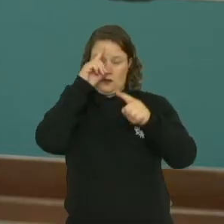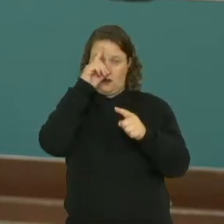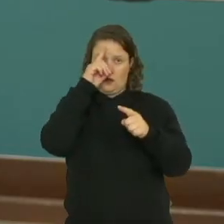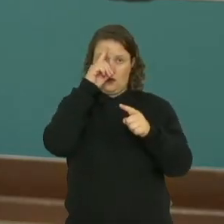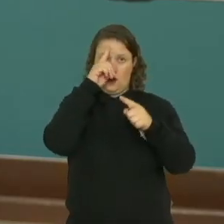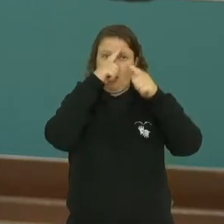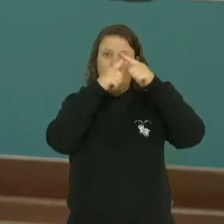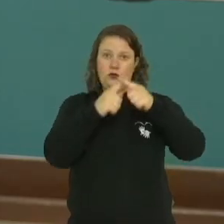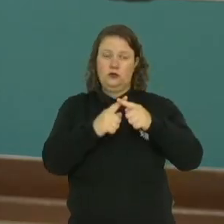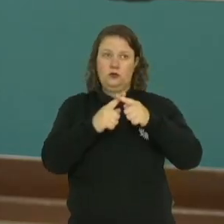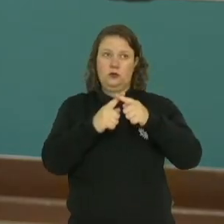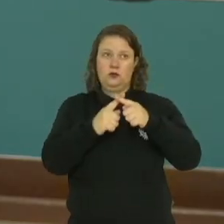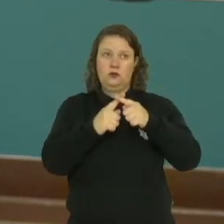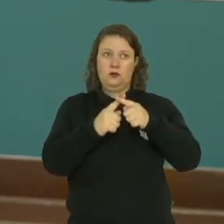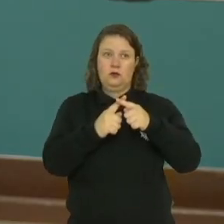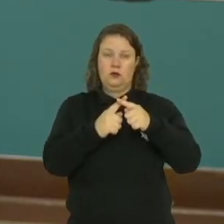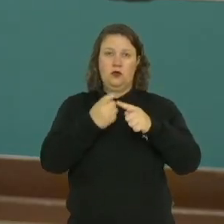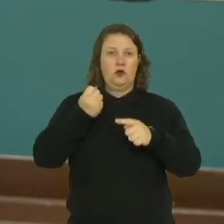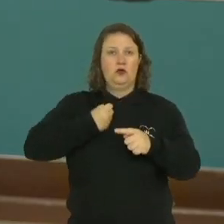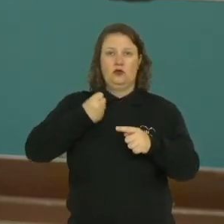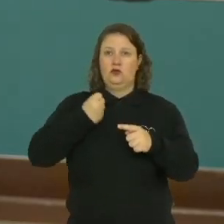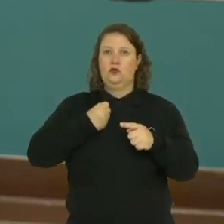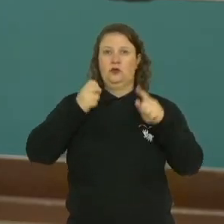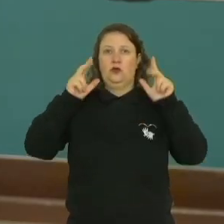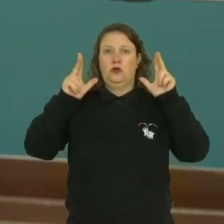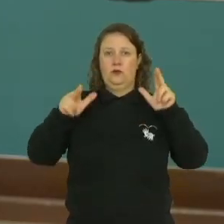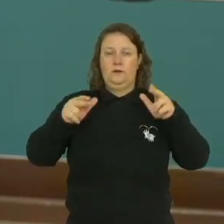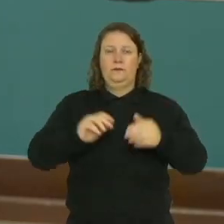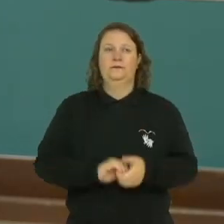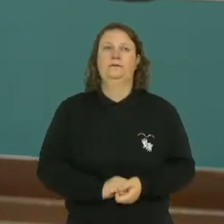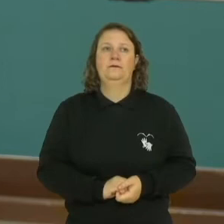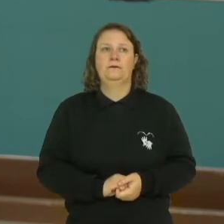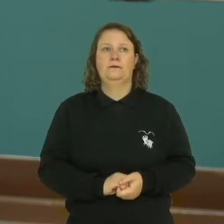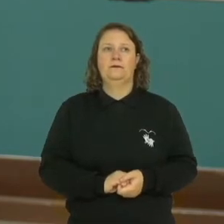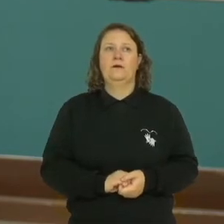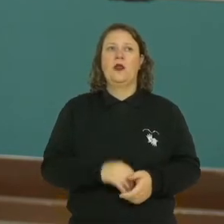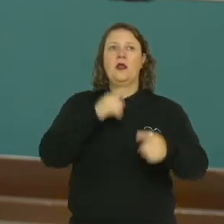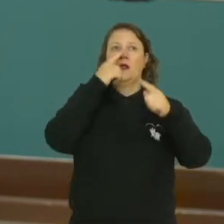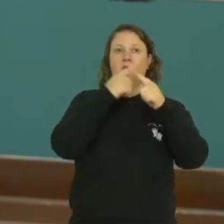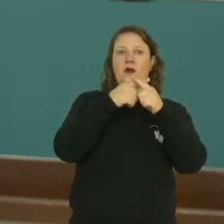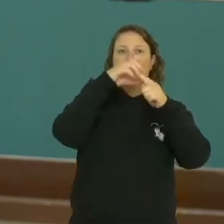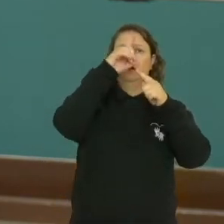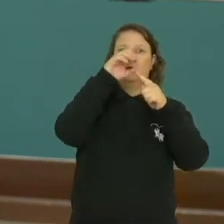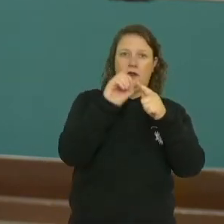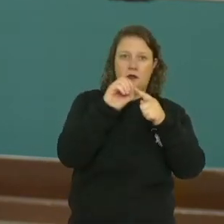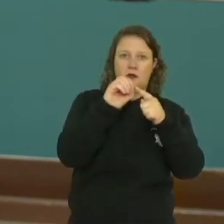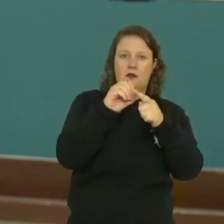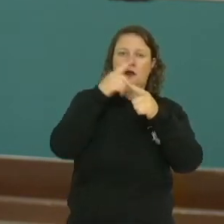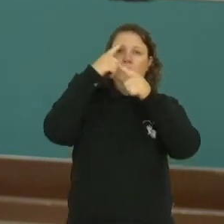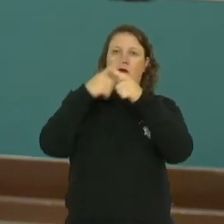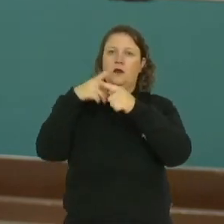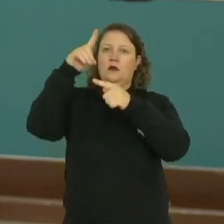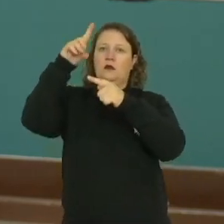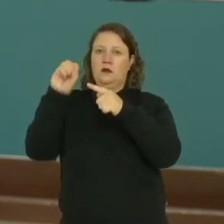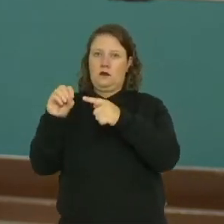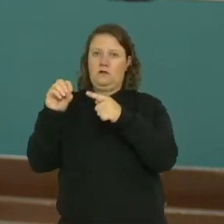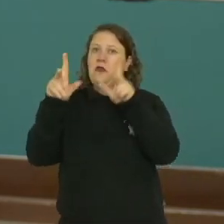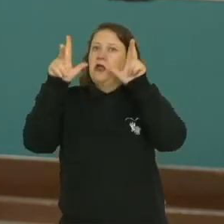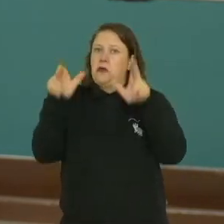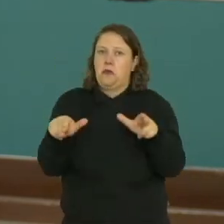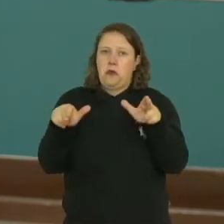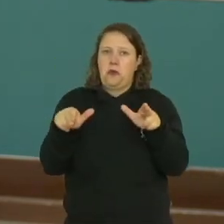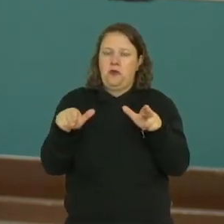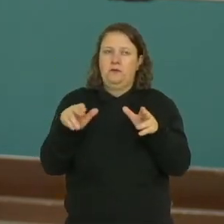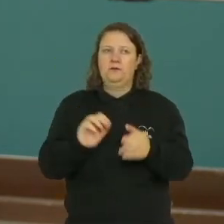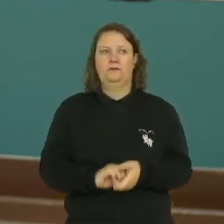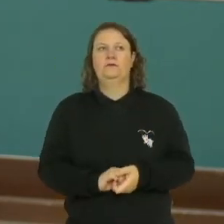um mesmo número, né, para tentar eliminar a vírgula. E a gente faz essa multiplicação por 10, porque o número que tem vírgula, que é